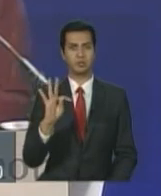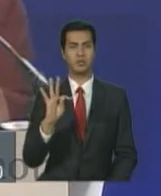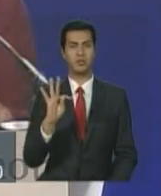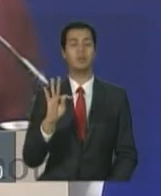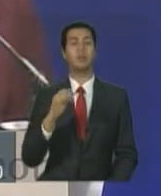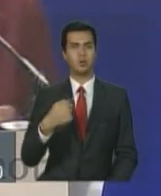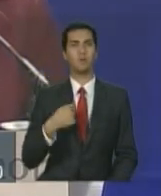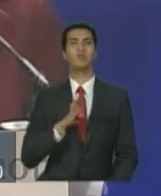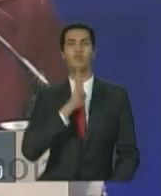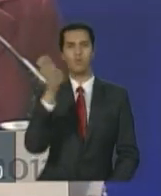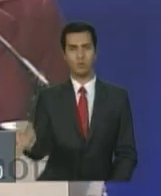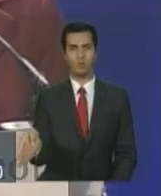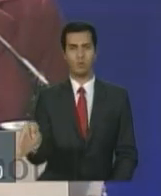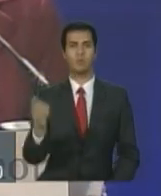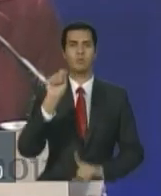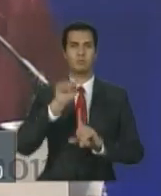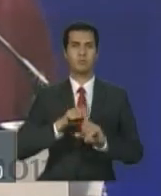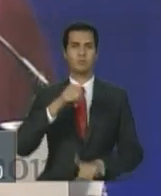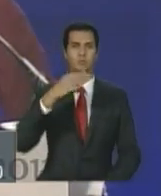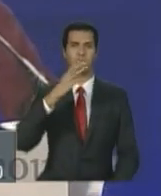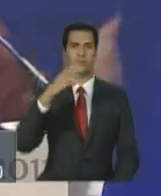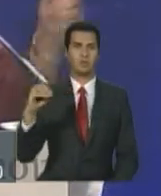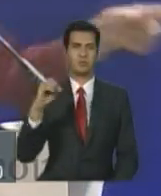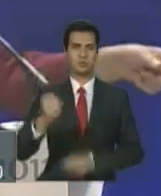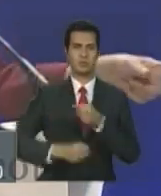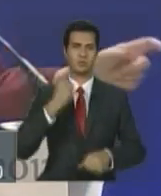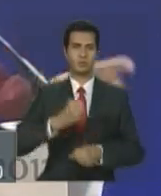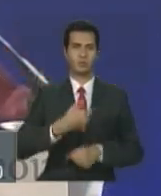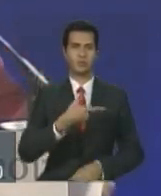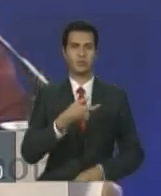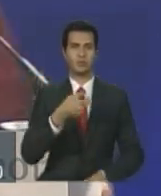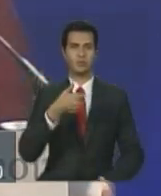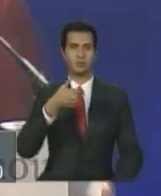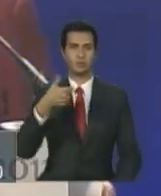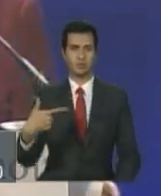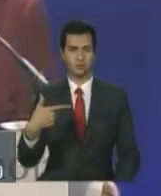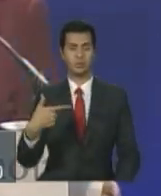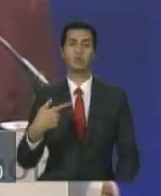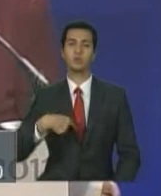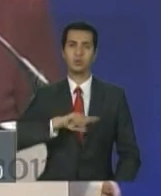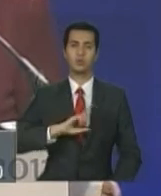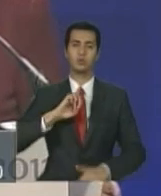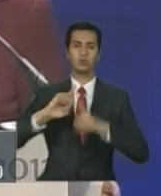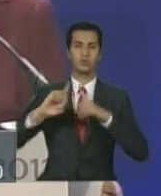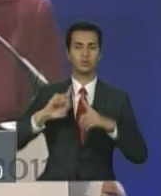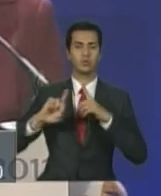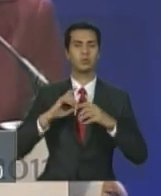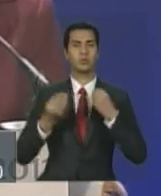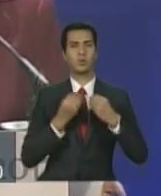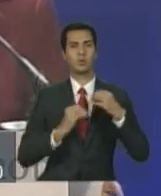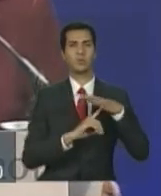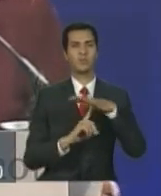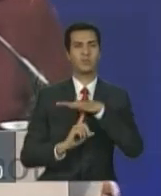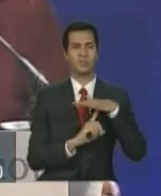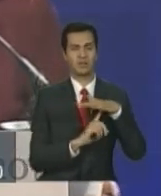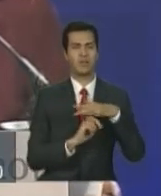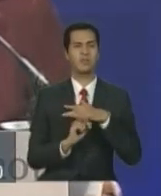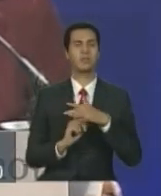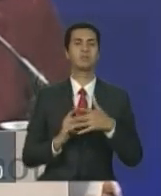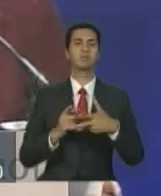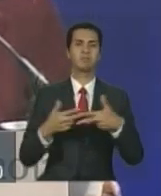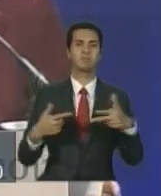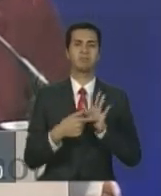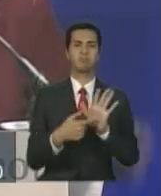feira. Em março de 2012, discutimos essa questão da feira, a importância dos